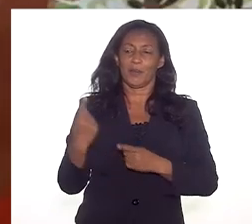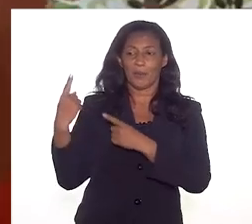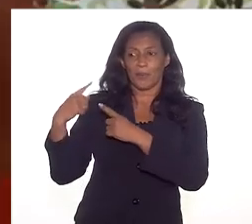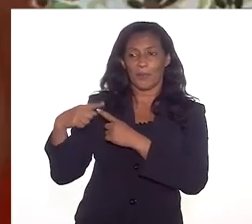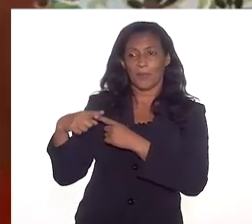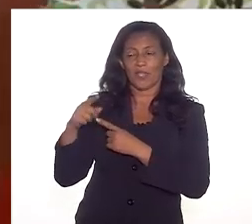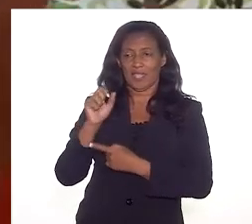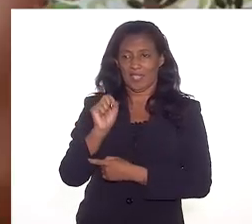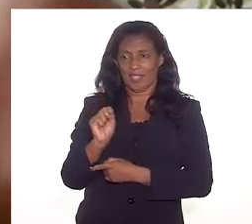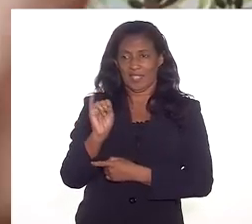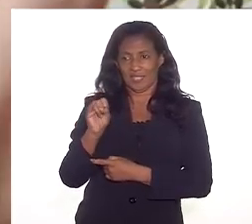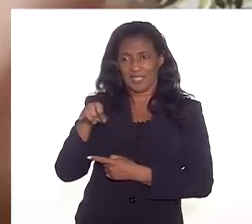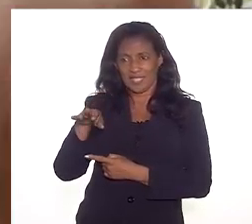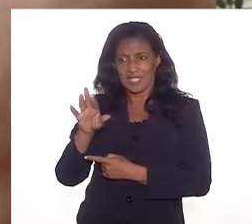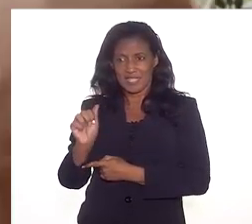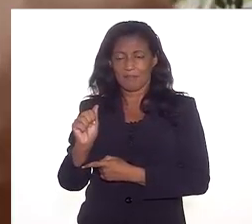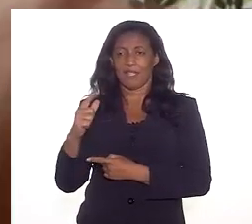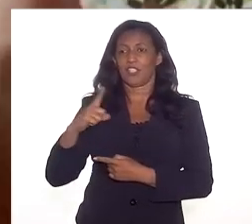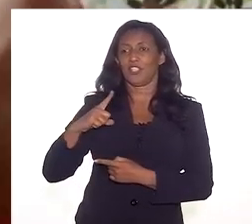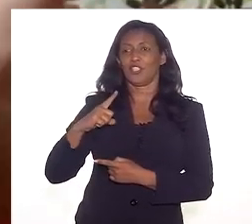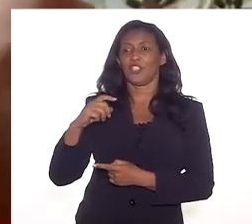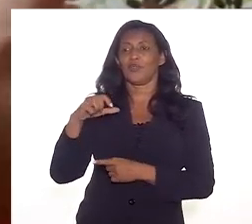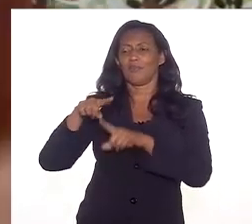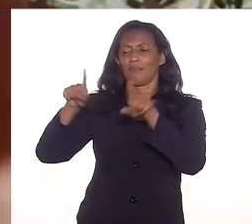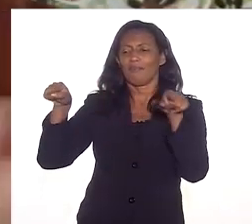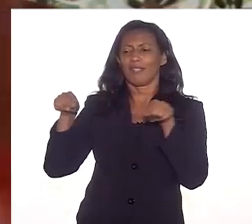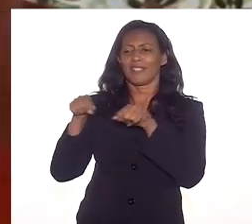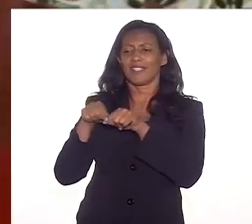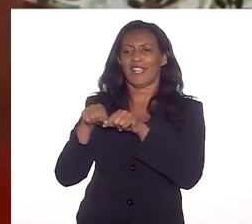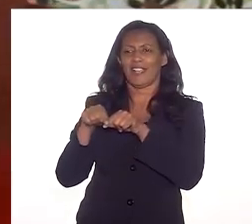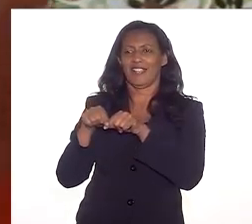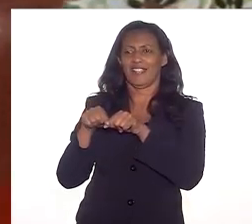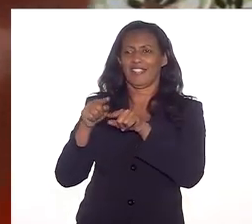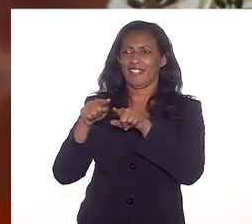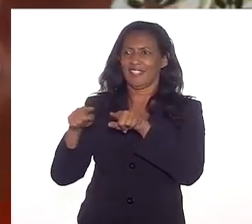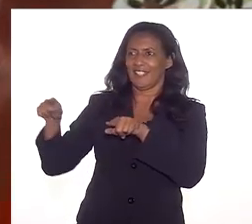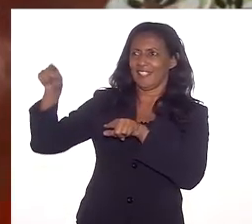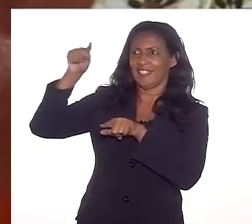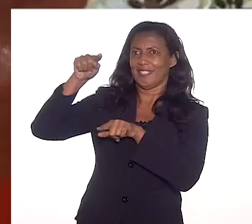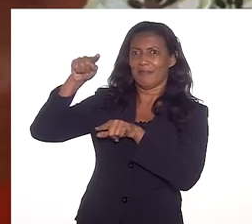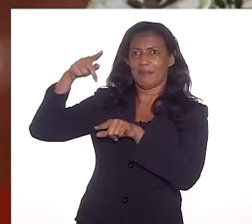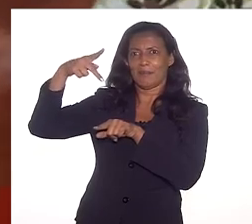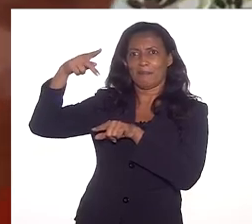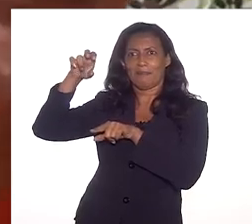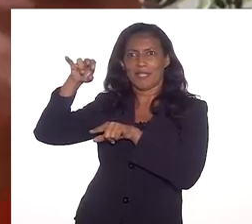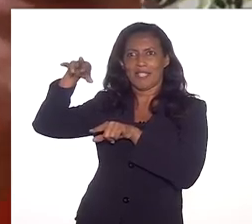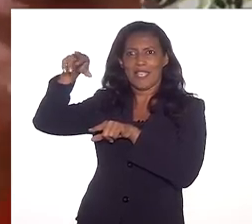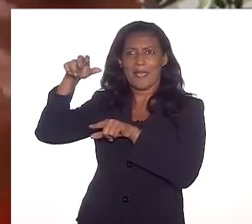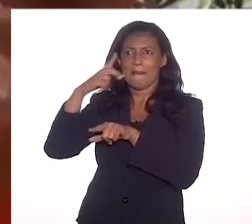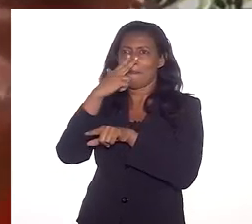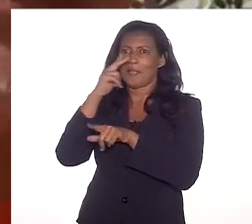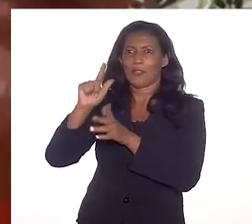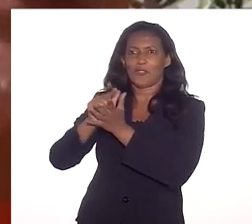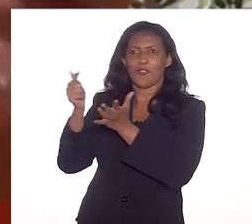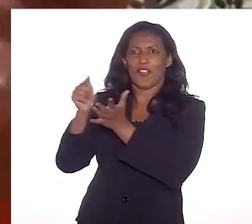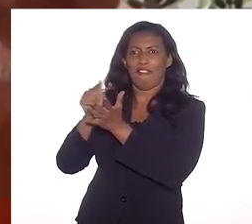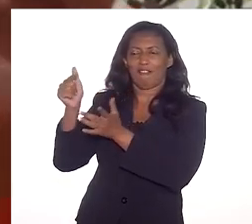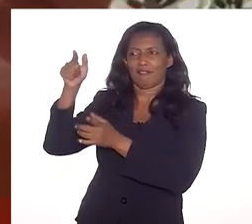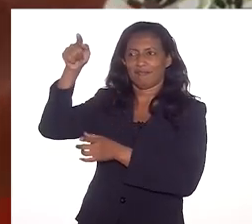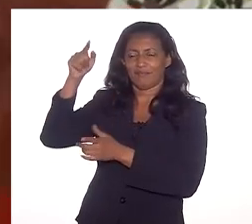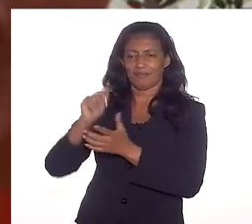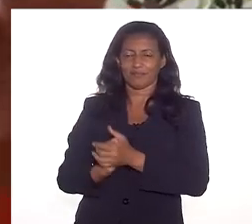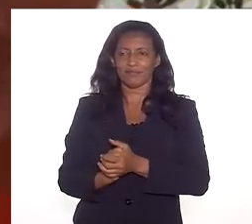Porque a CIMBA tinha uma salinha lá no IPCN, lá em cima, né? Que praticamente era o jornal, né? E